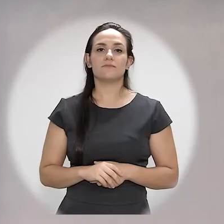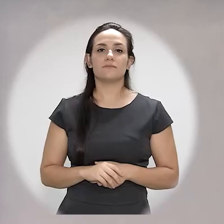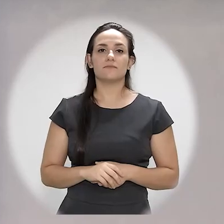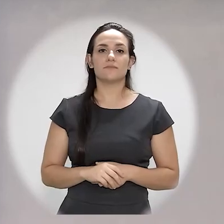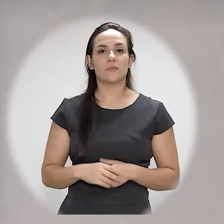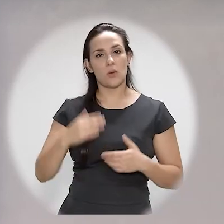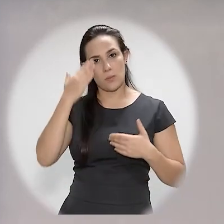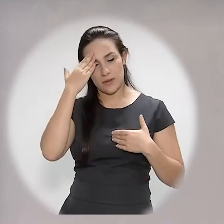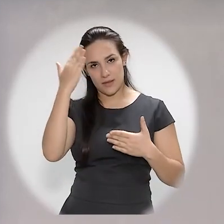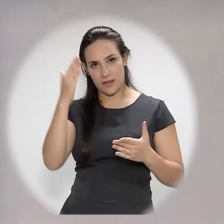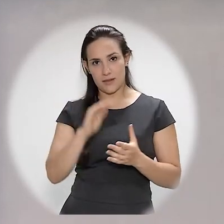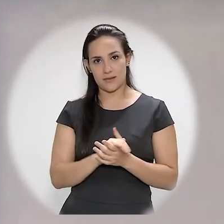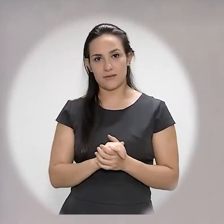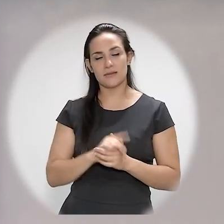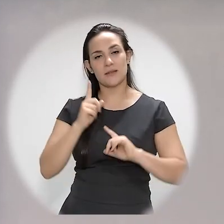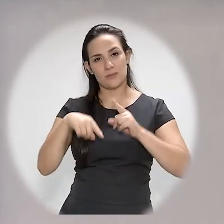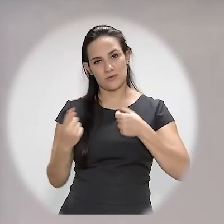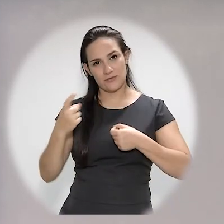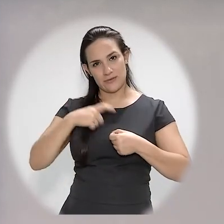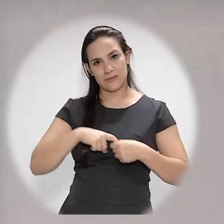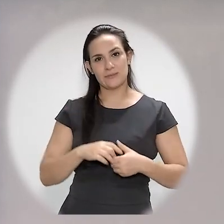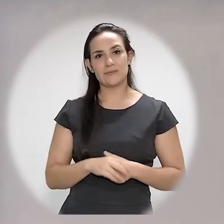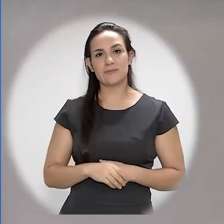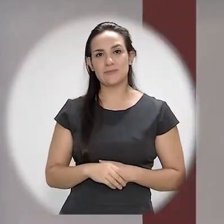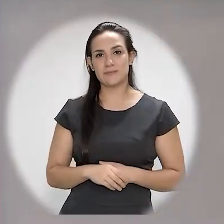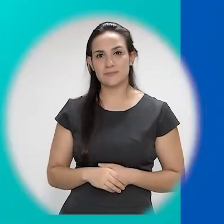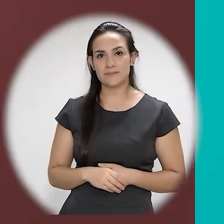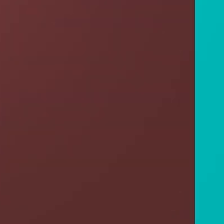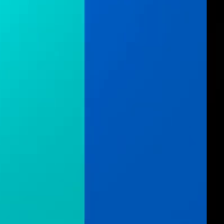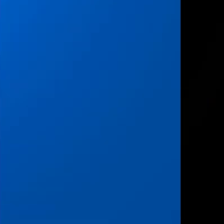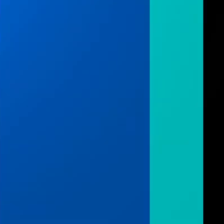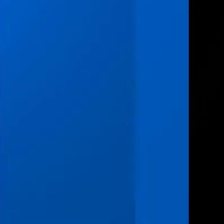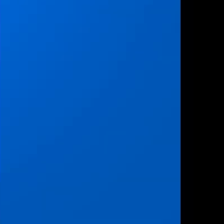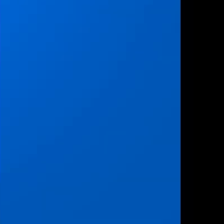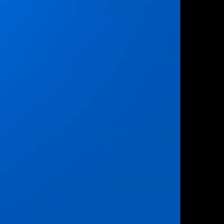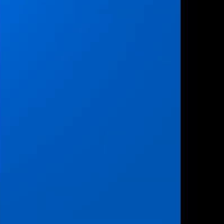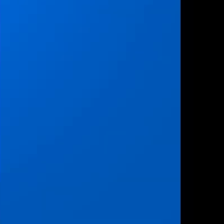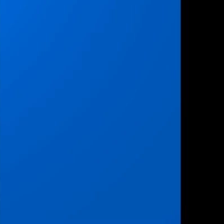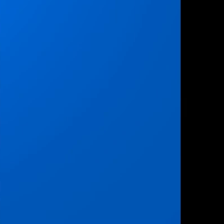também, entendeu? Eu vou ficando por aqui, obrigada pela companhia e até a próxima edição.